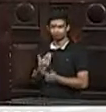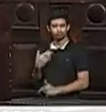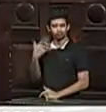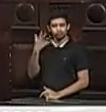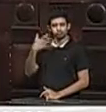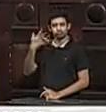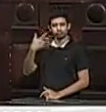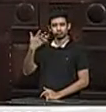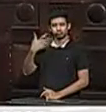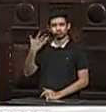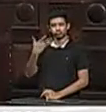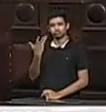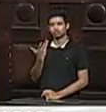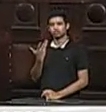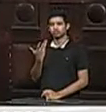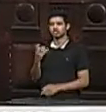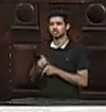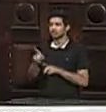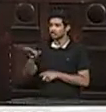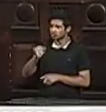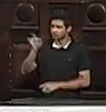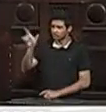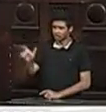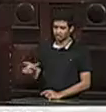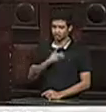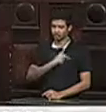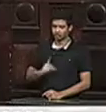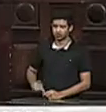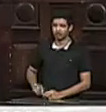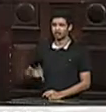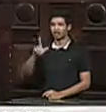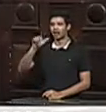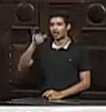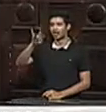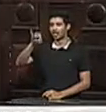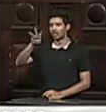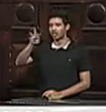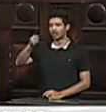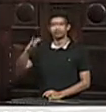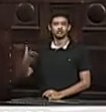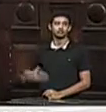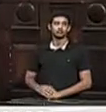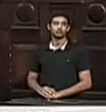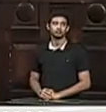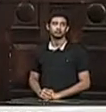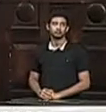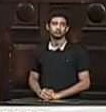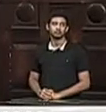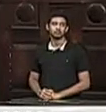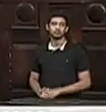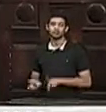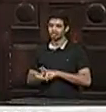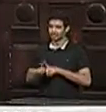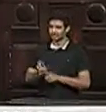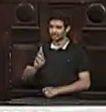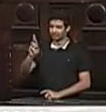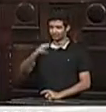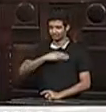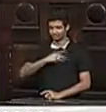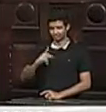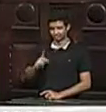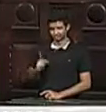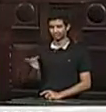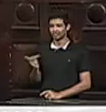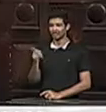com o comparecimento do presidente da Loterge, Sérgio Ricardo, vários representantes do Ministério Público,